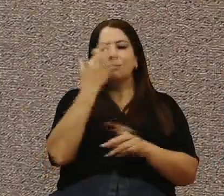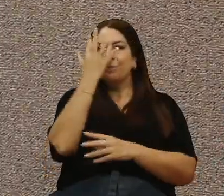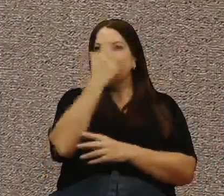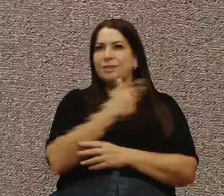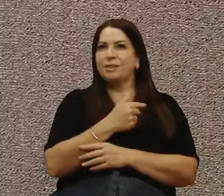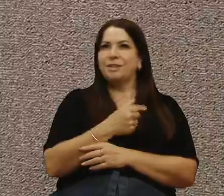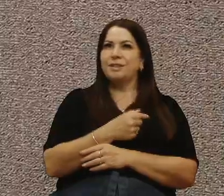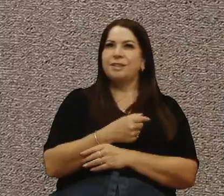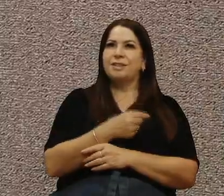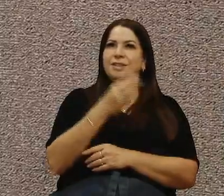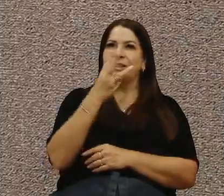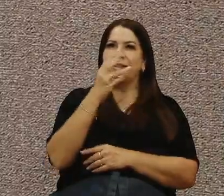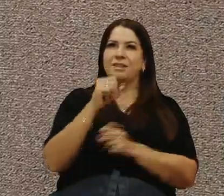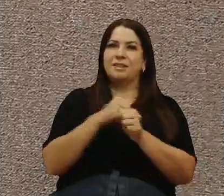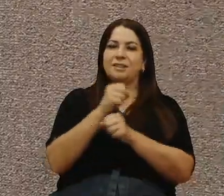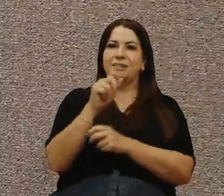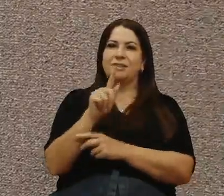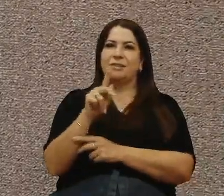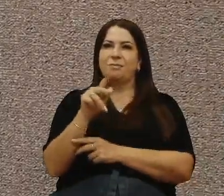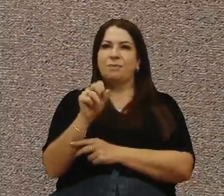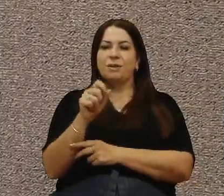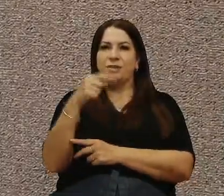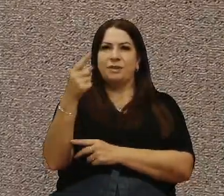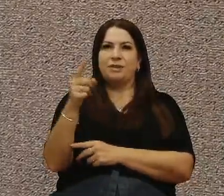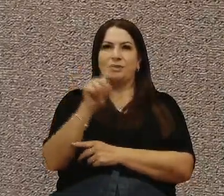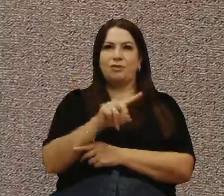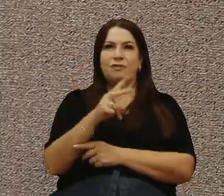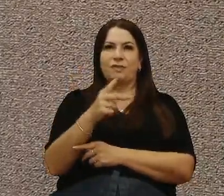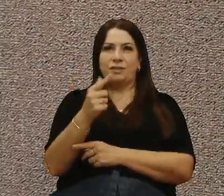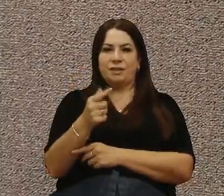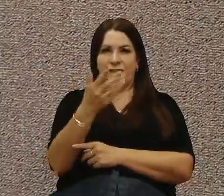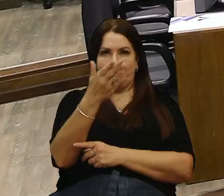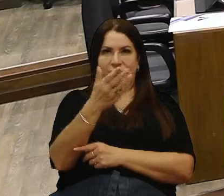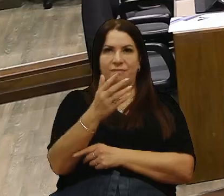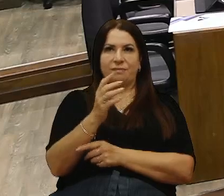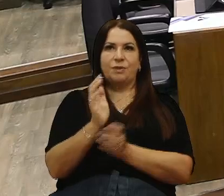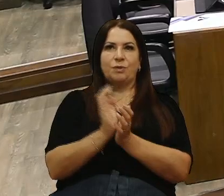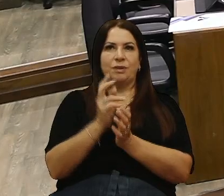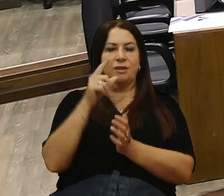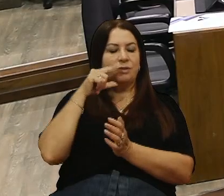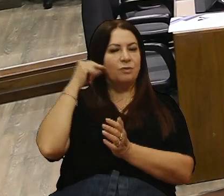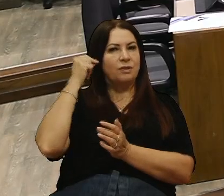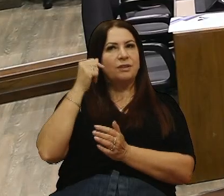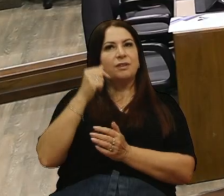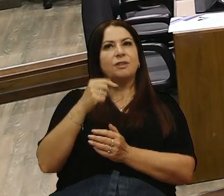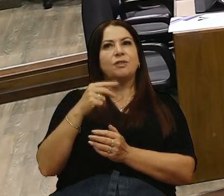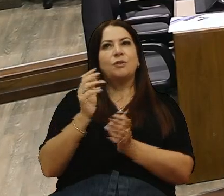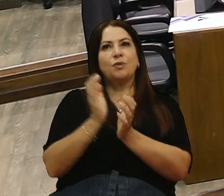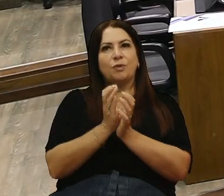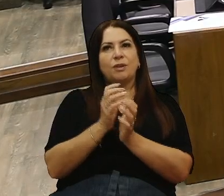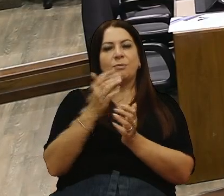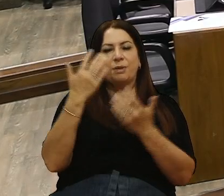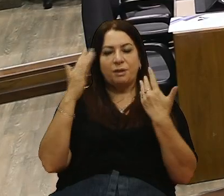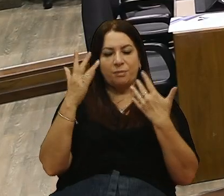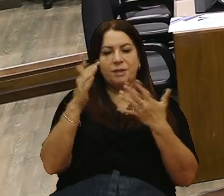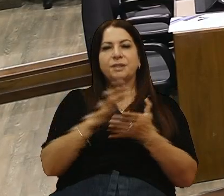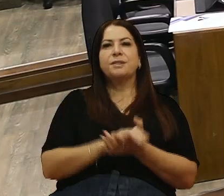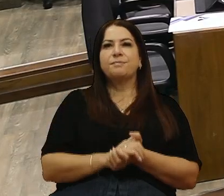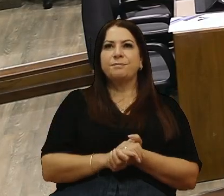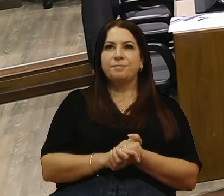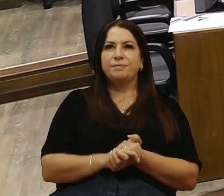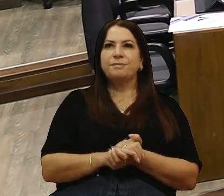de 3 décadas da GPS no próximo dia 27 de março. Colega Aldonei. Vereadora Marisol, parabéns por